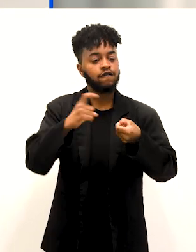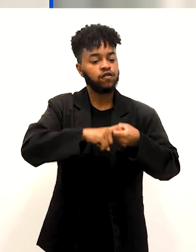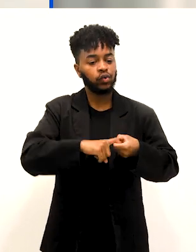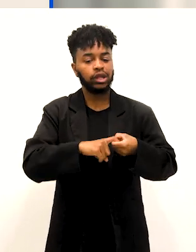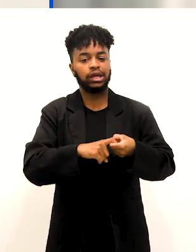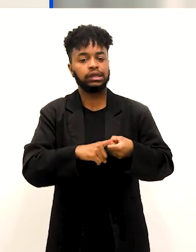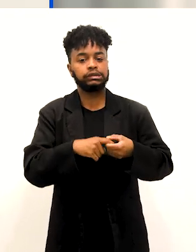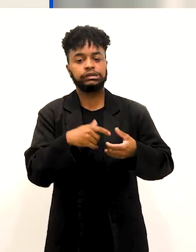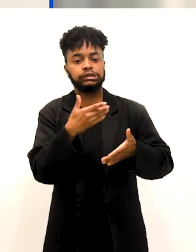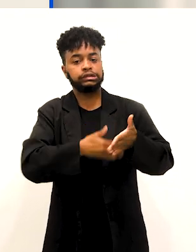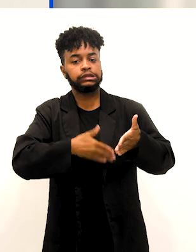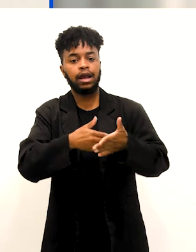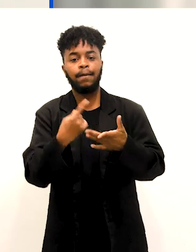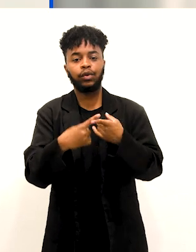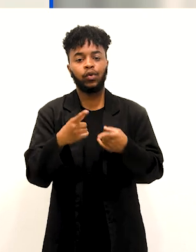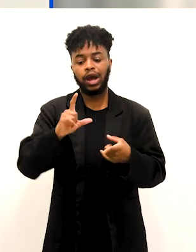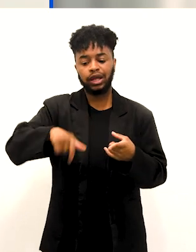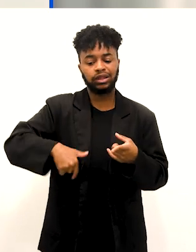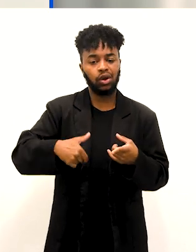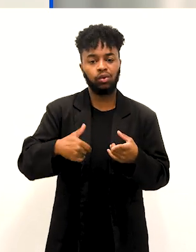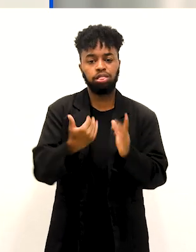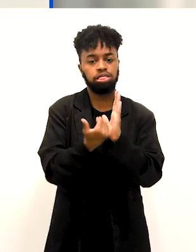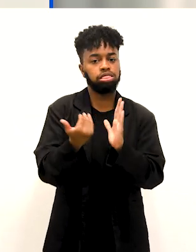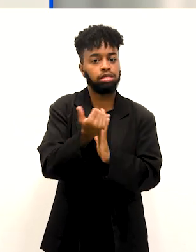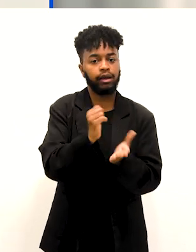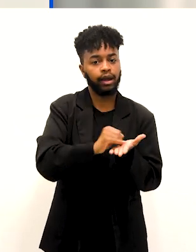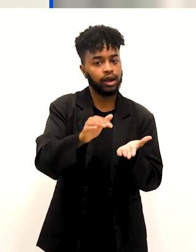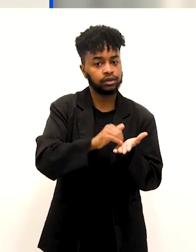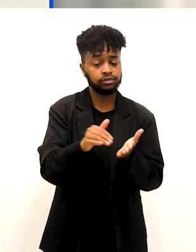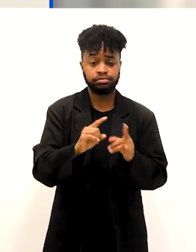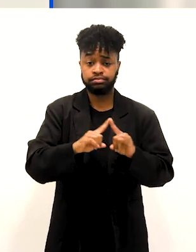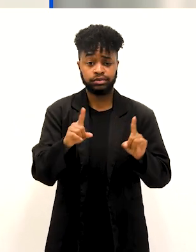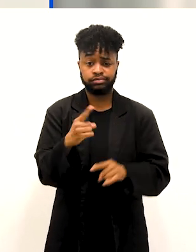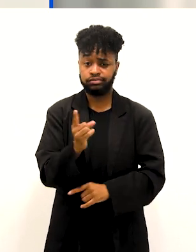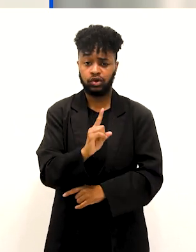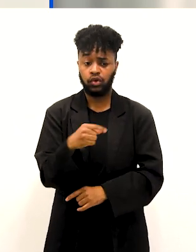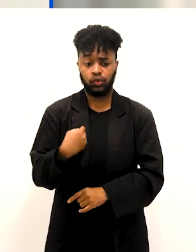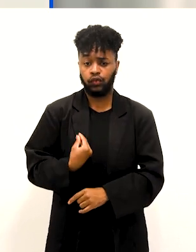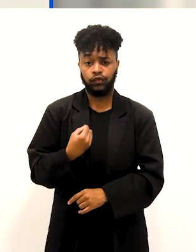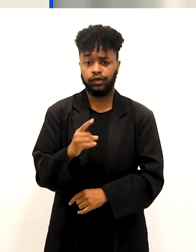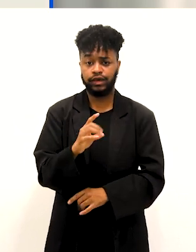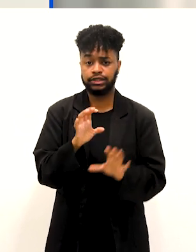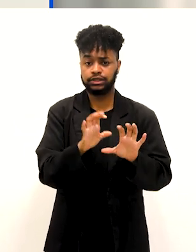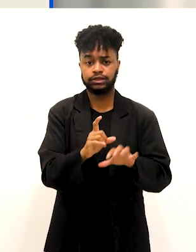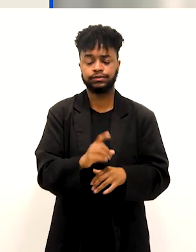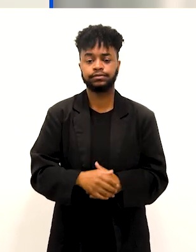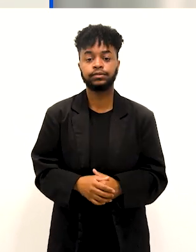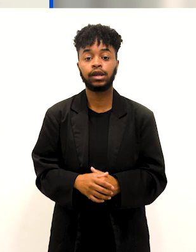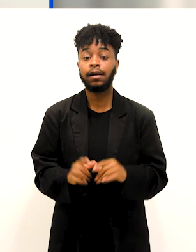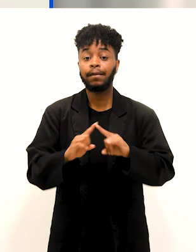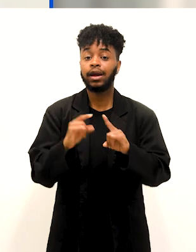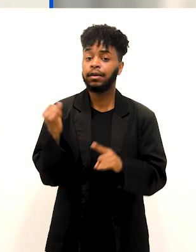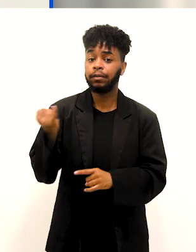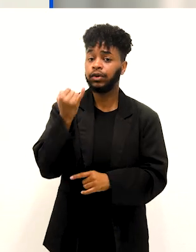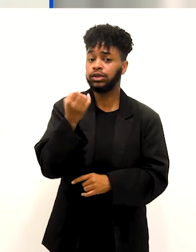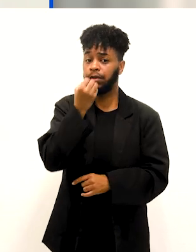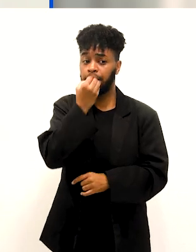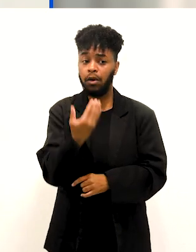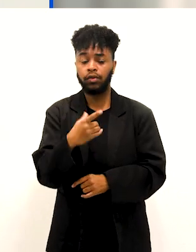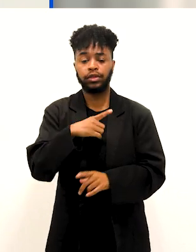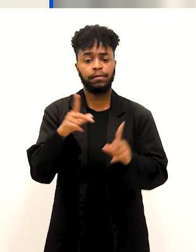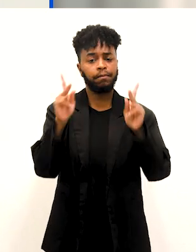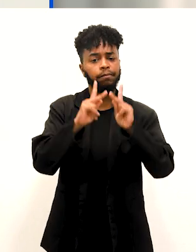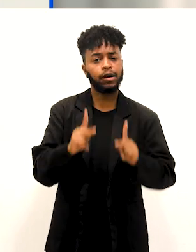porque meu cartão está estourado até o limite, né? A gente vive mais isso. Isso é muito bom, é uma paz de espírito que não tem